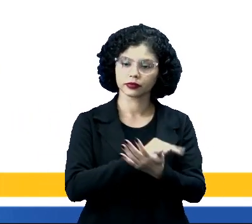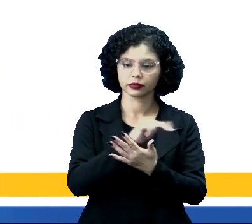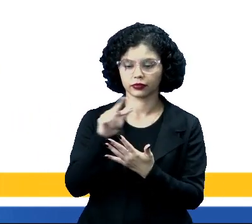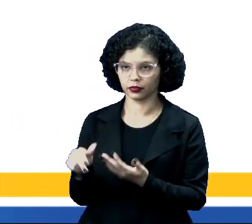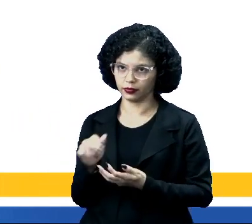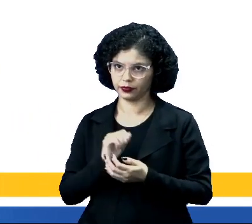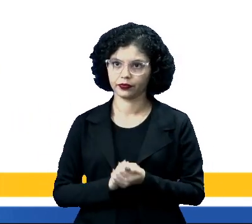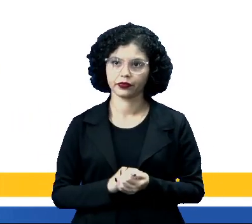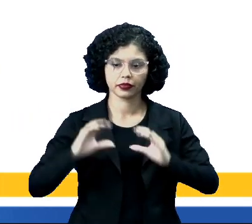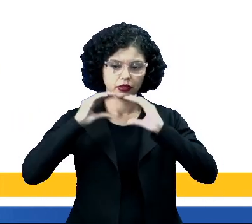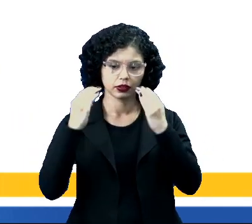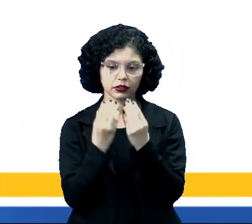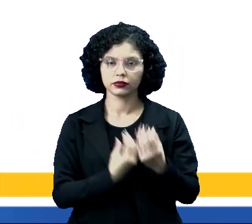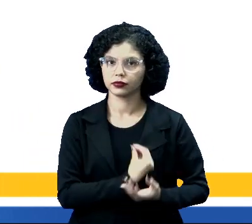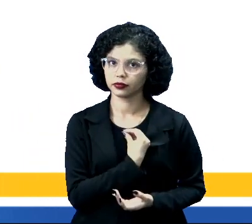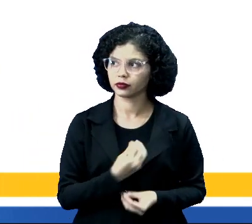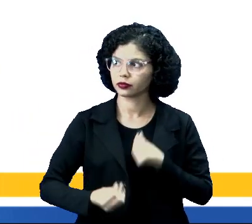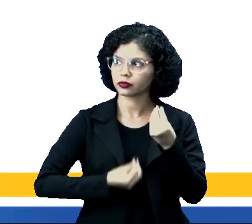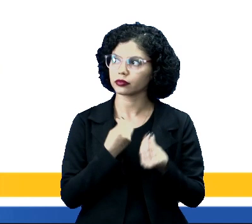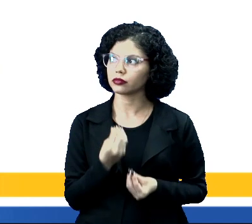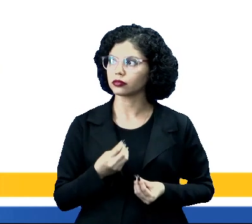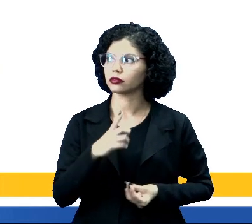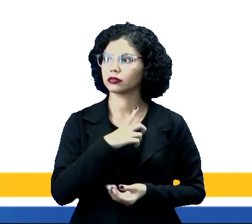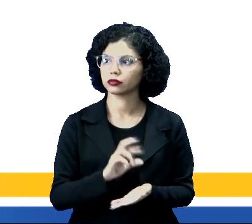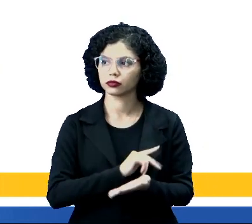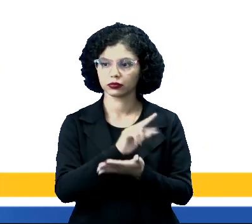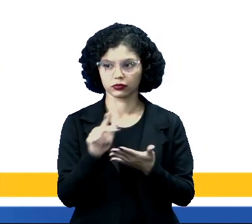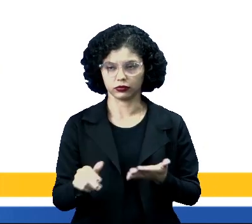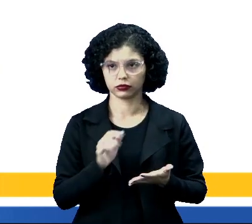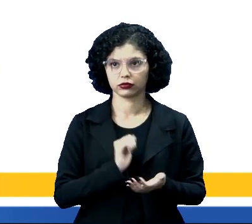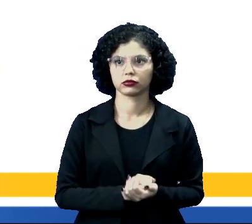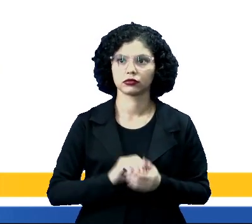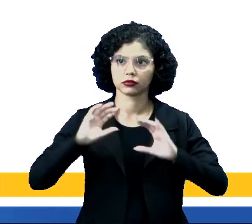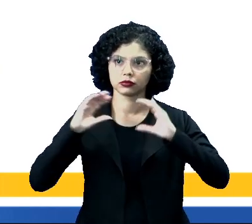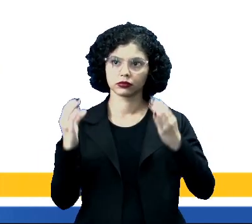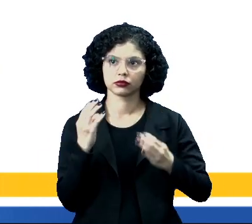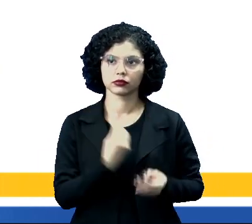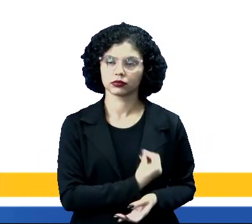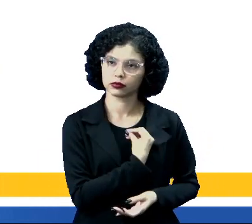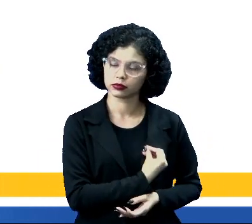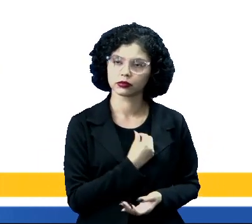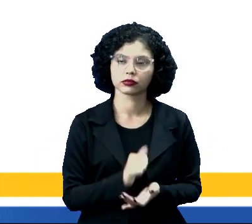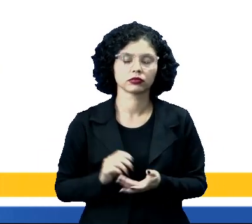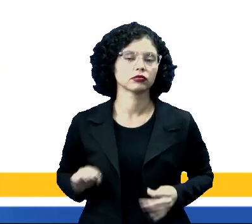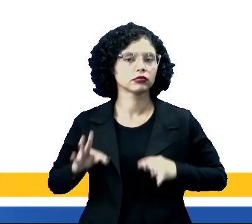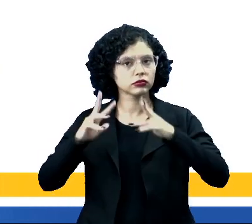vários tipos de seres vivos. E como nós temos vários tipos de seres vivos,